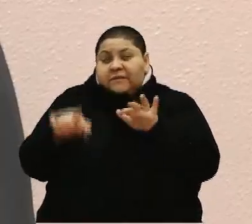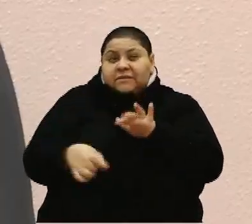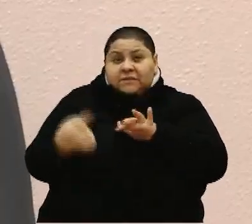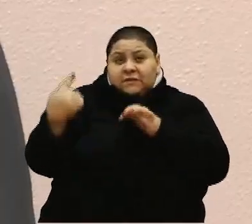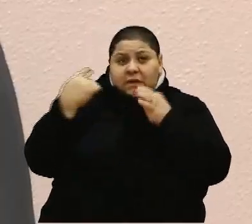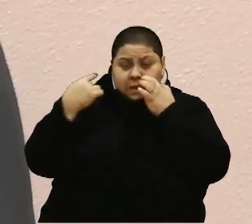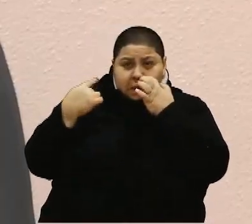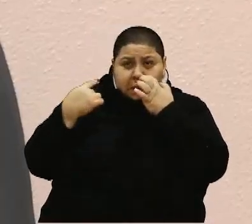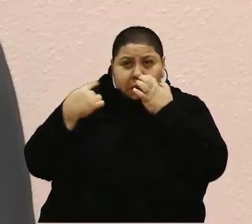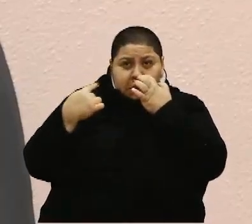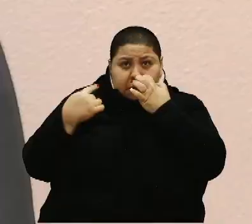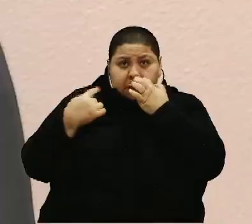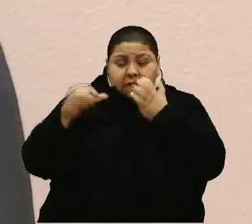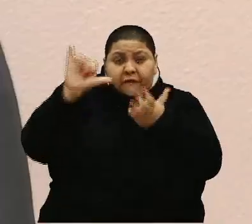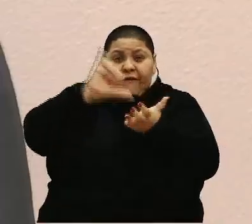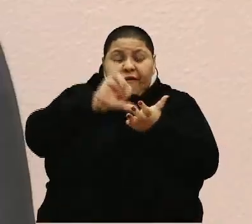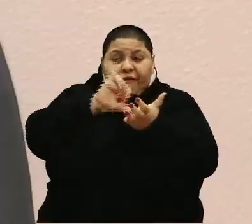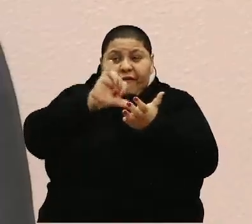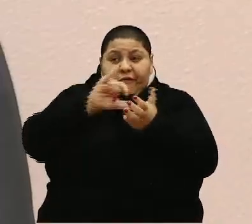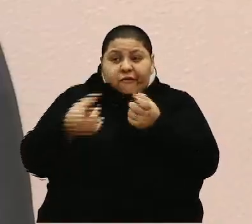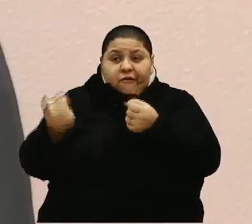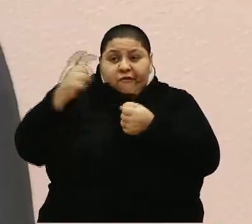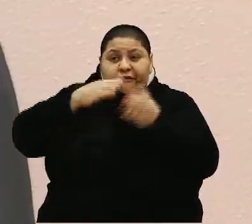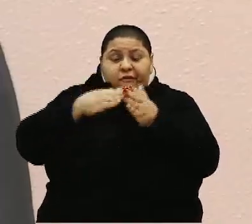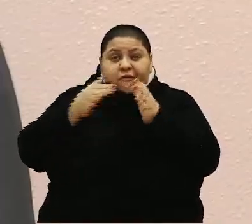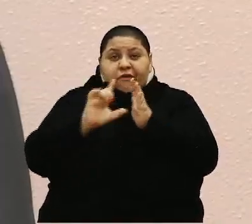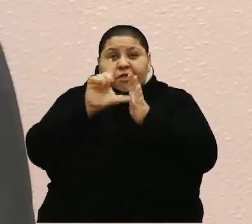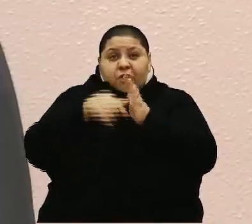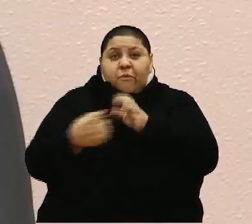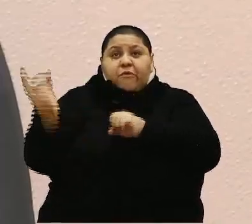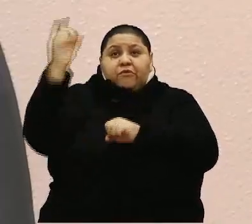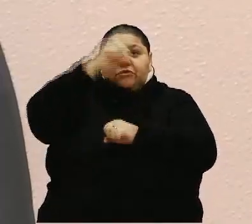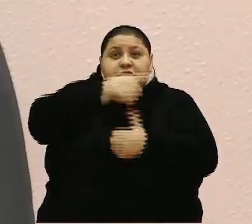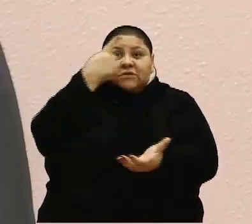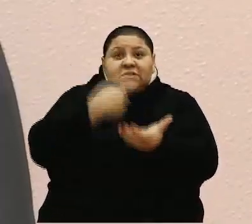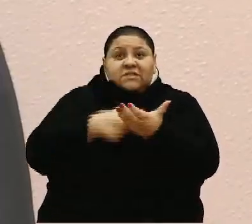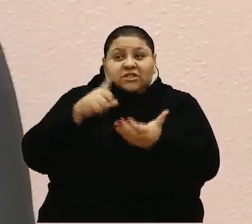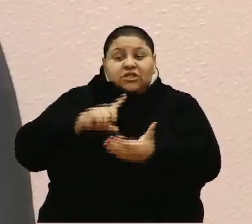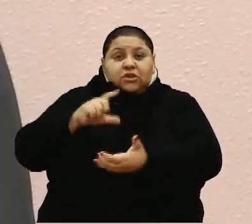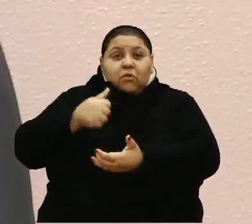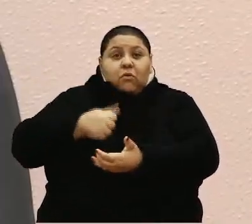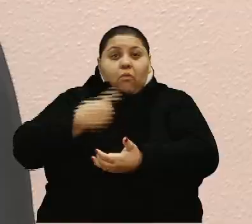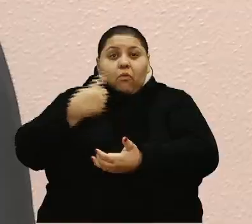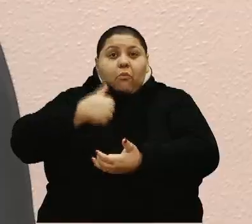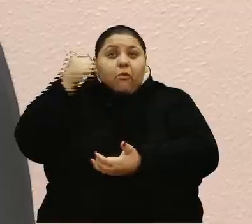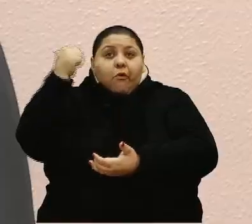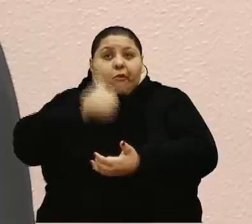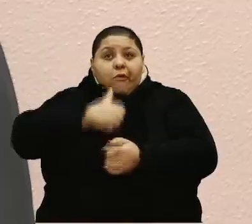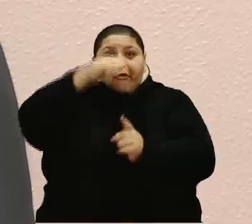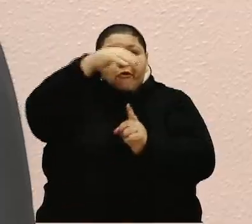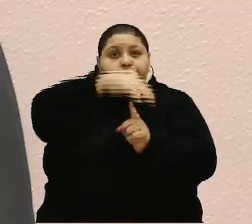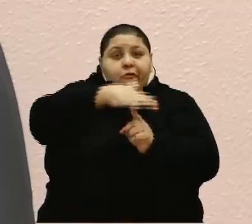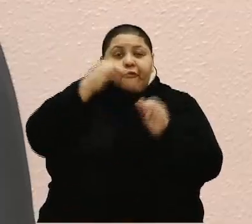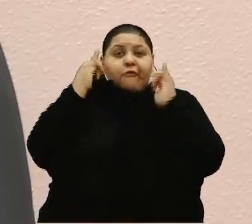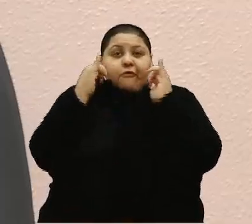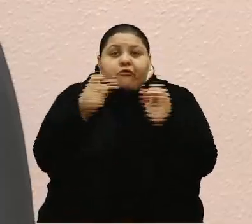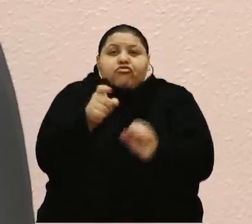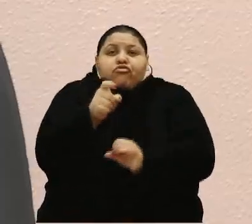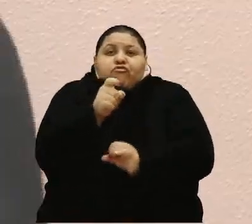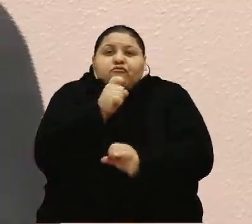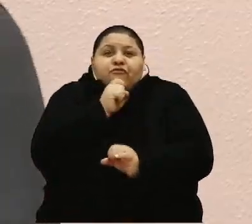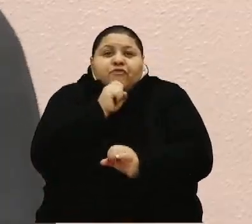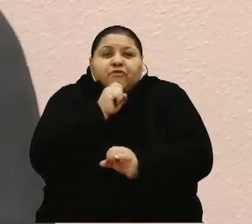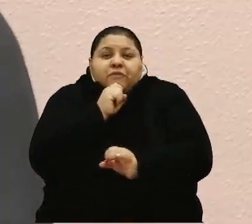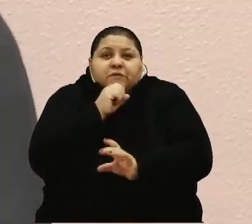passada estava pelo centro, voltando para casa, depois de um dia de agendas, tinha uma mulher numa parada de ônibus, no frio ali,